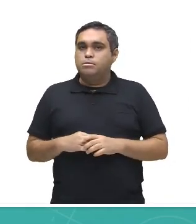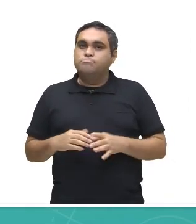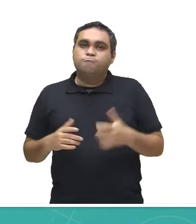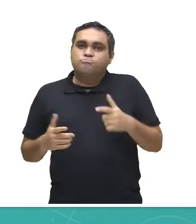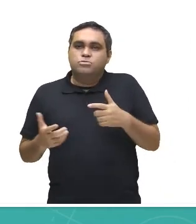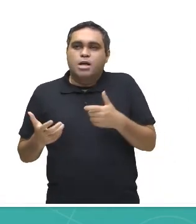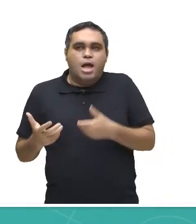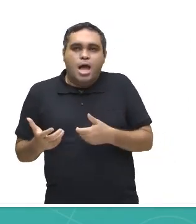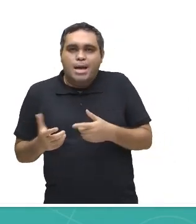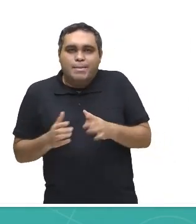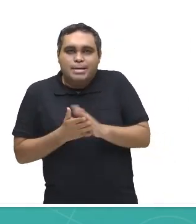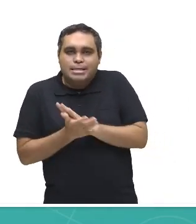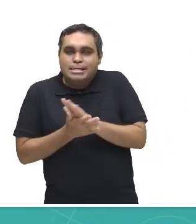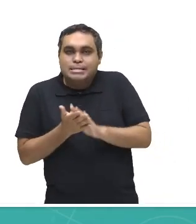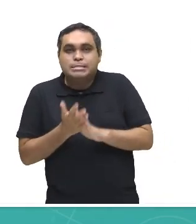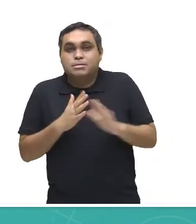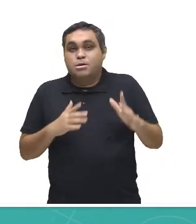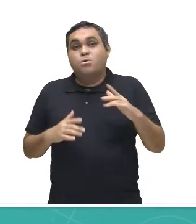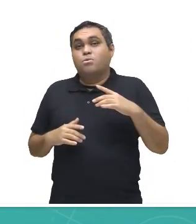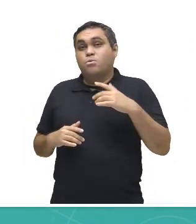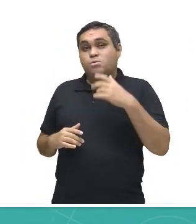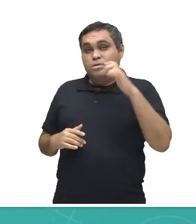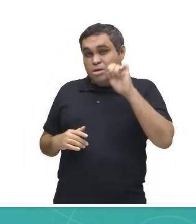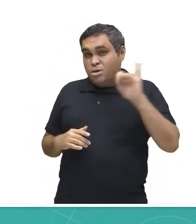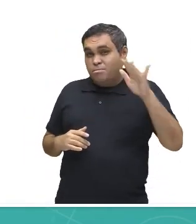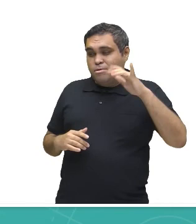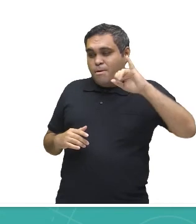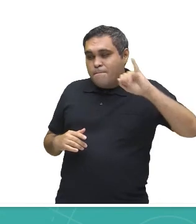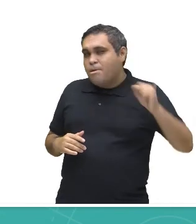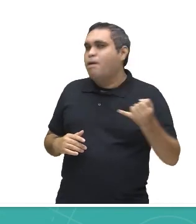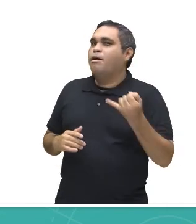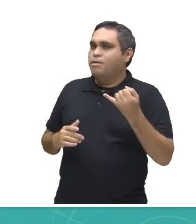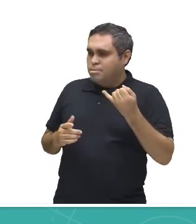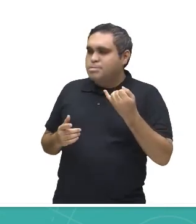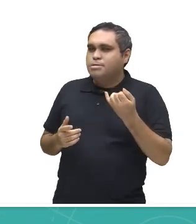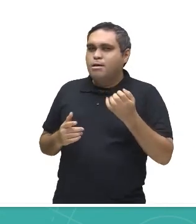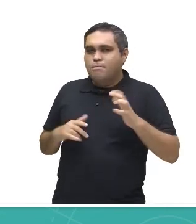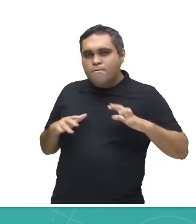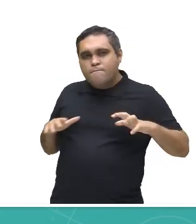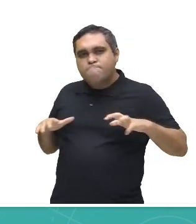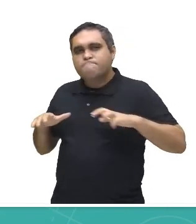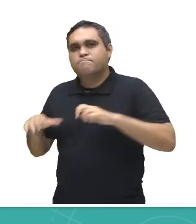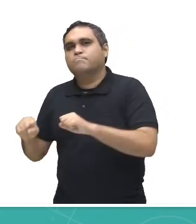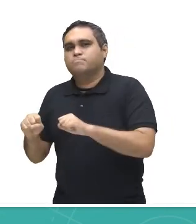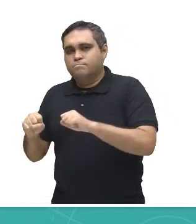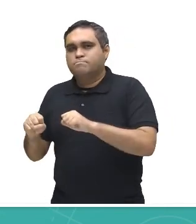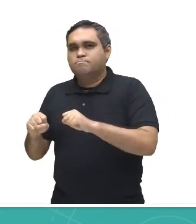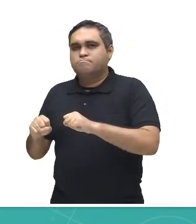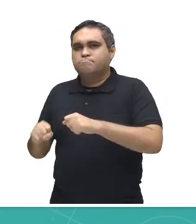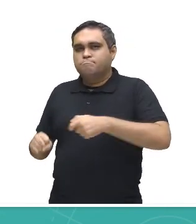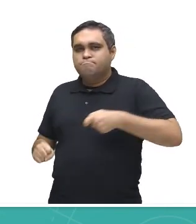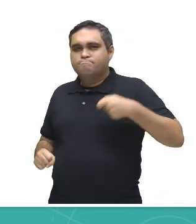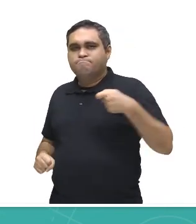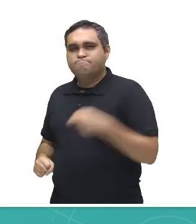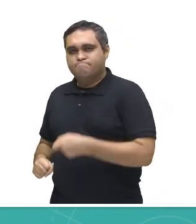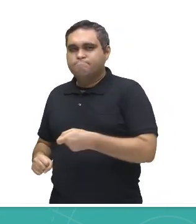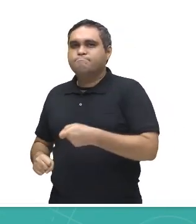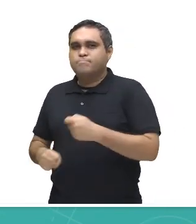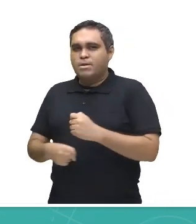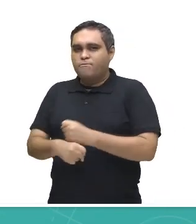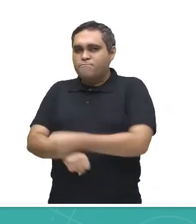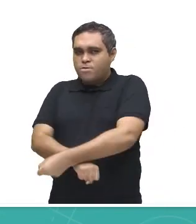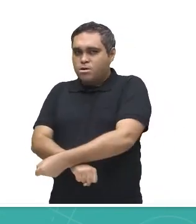os europeus vão se aproveitar disso e vão dominar essa região através do uso da força,